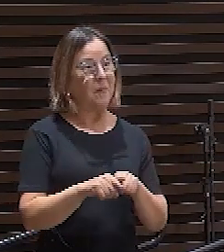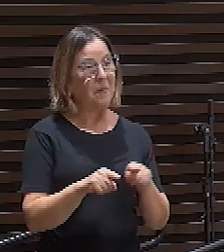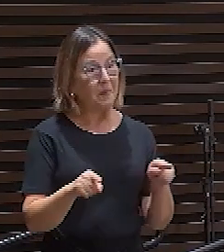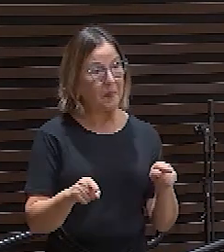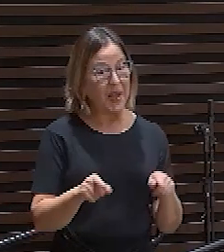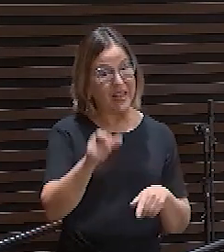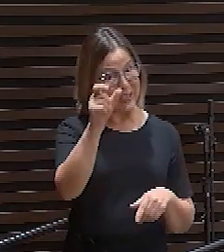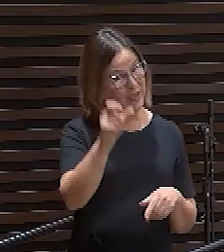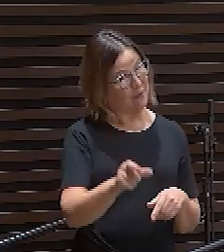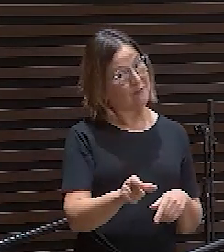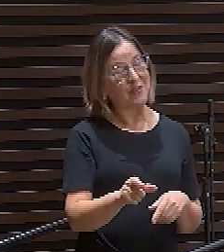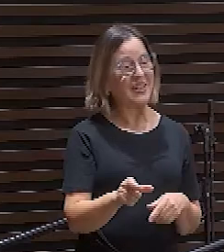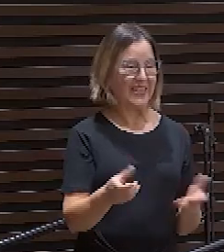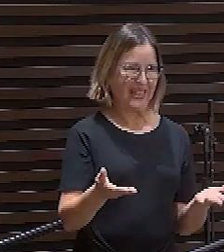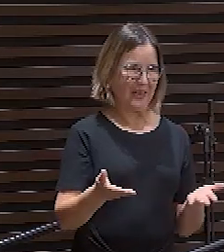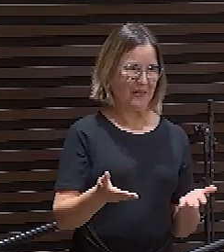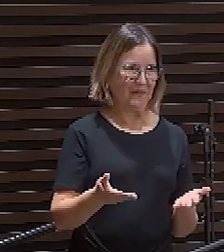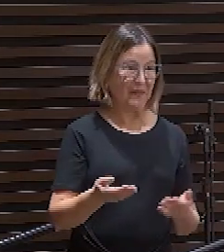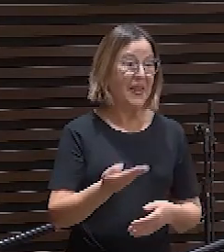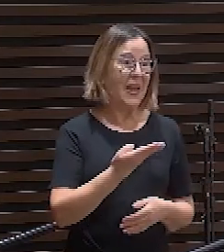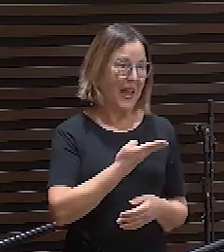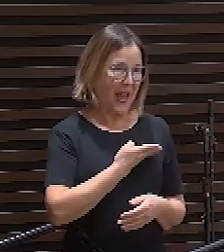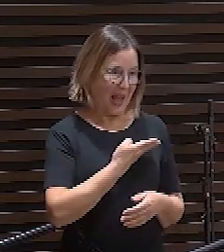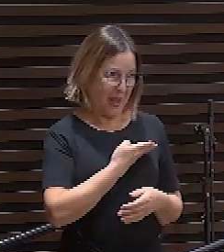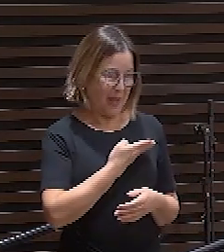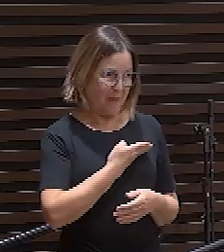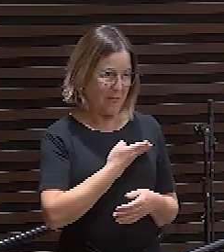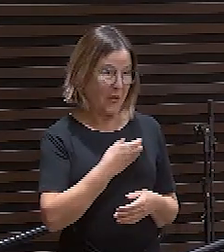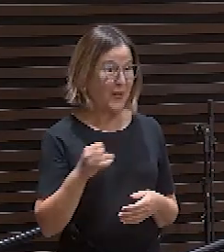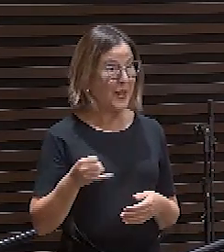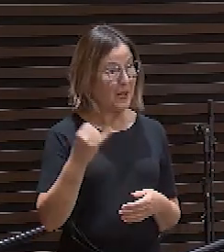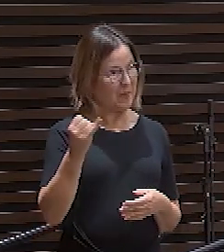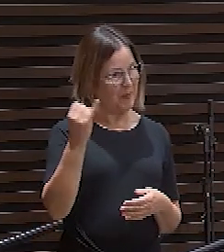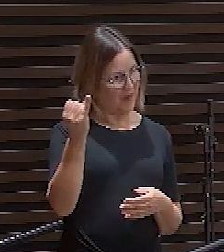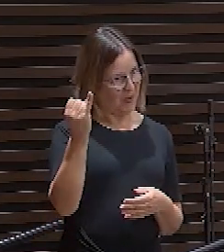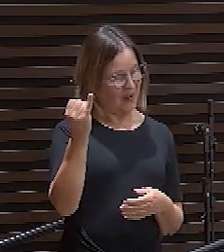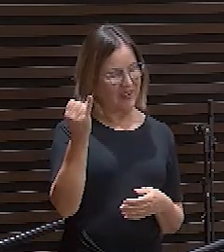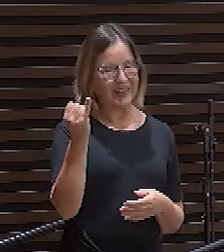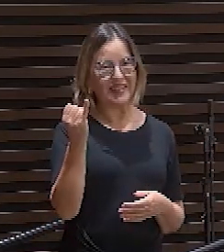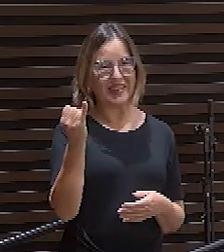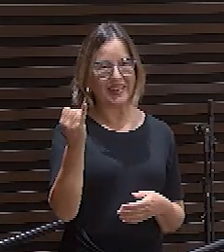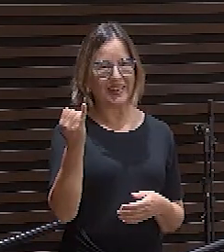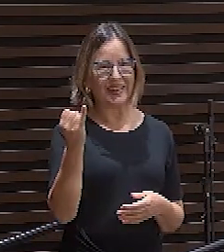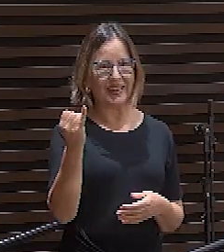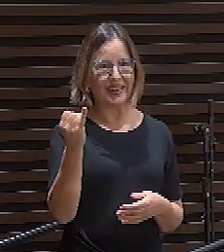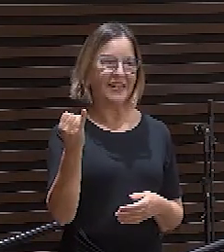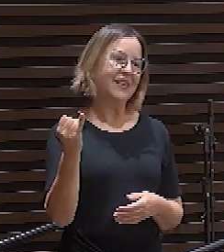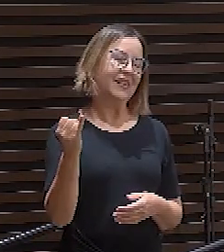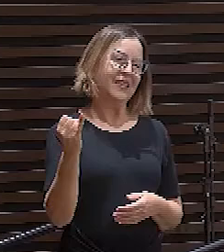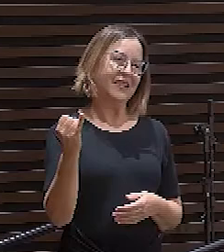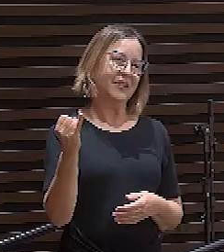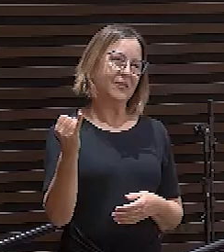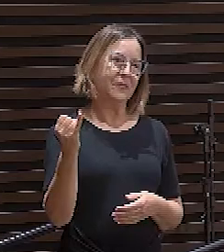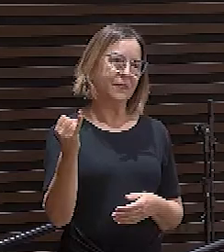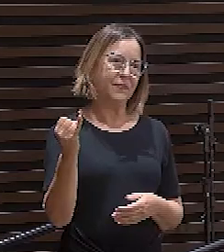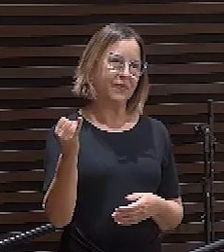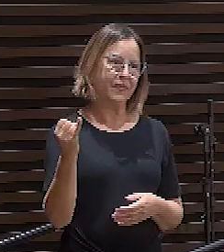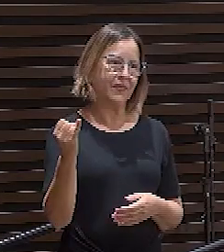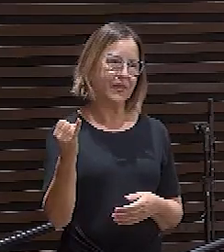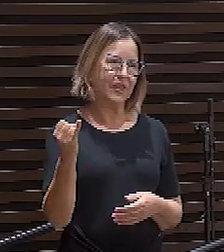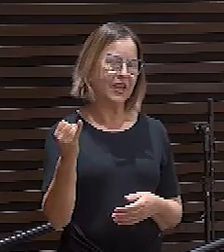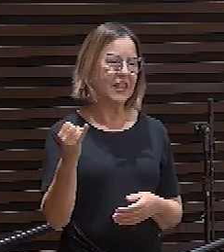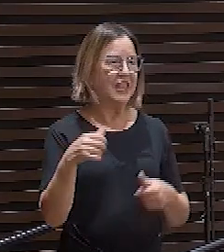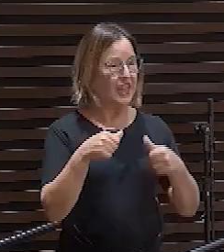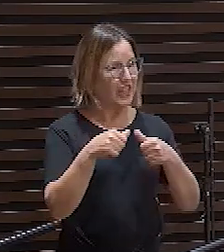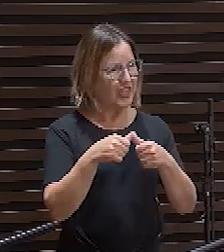é. Amigo é aquele que se importa com o tempo que você dedica